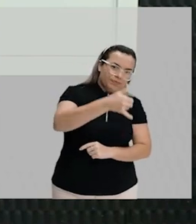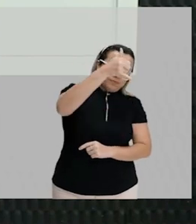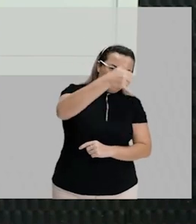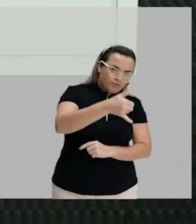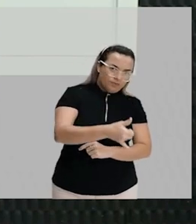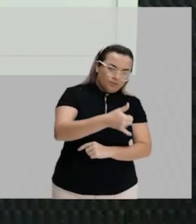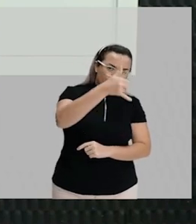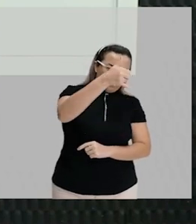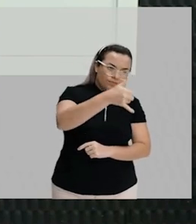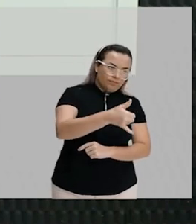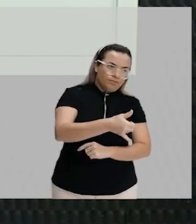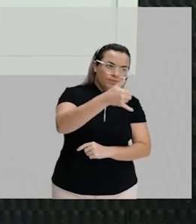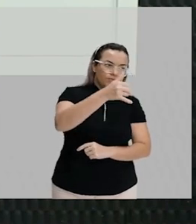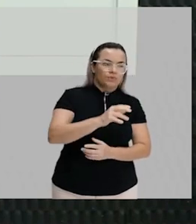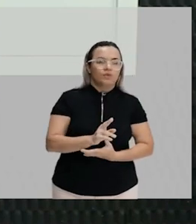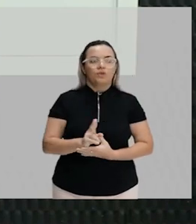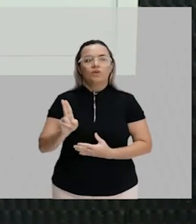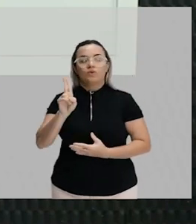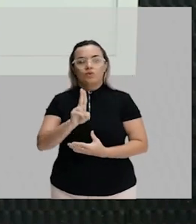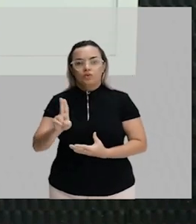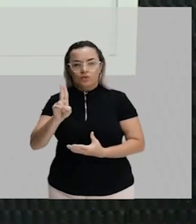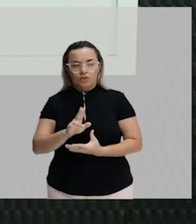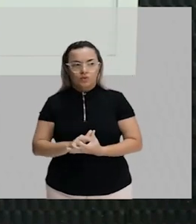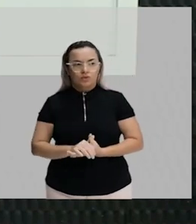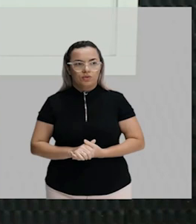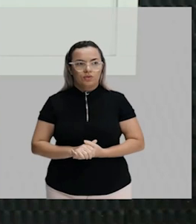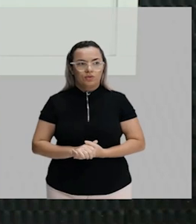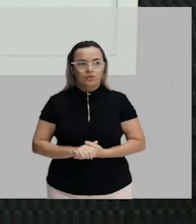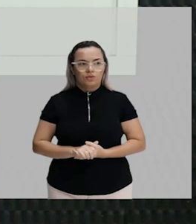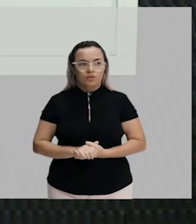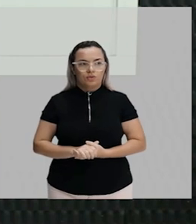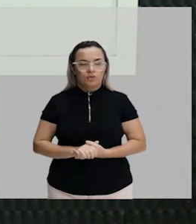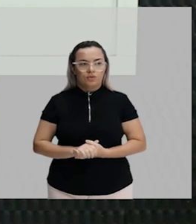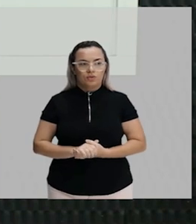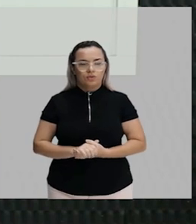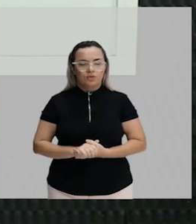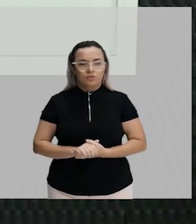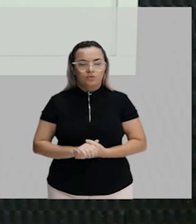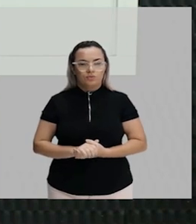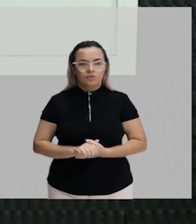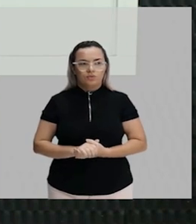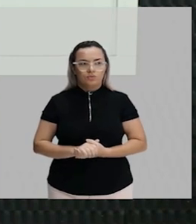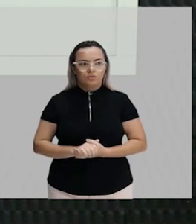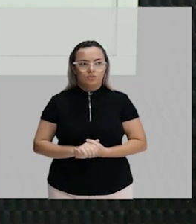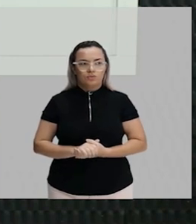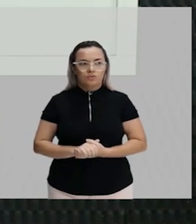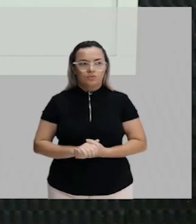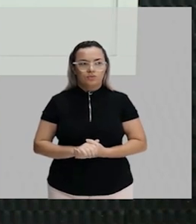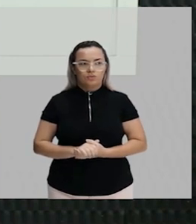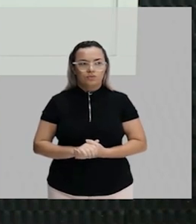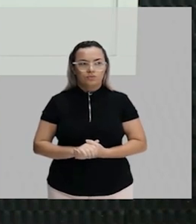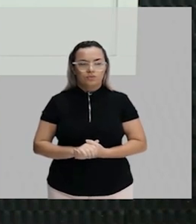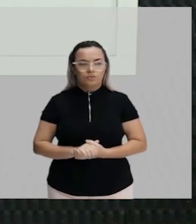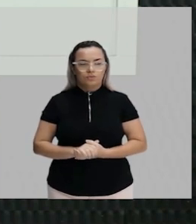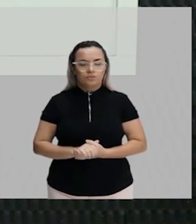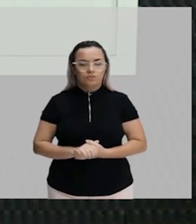utilizando a mão certo esse aqui passa por trás né só fazendo uma correção bem aqui porque